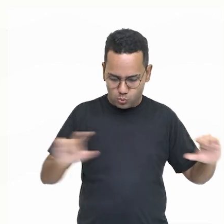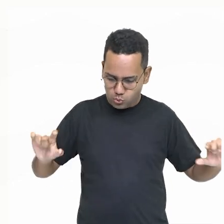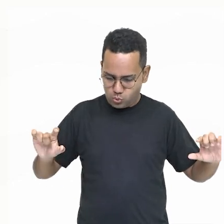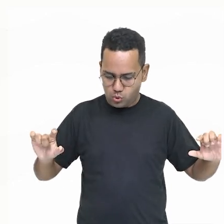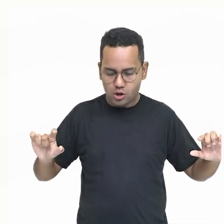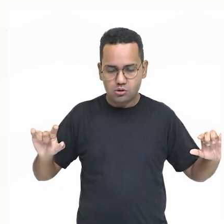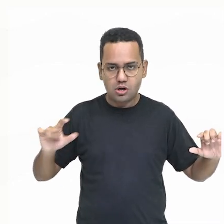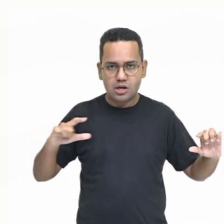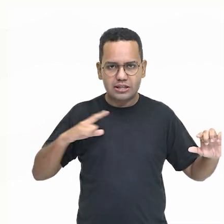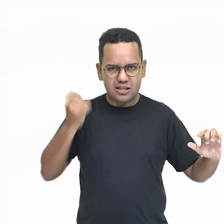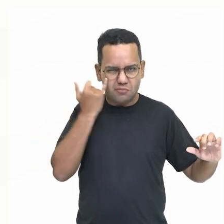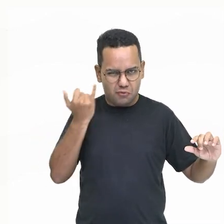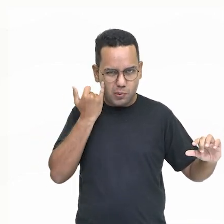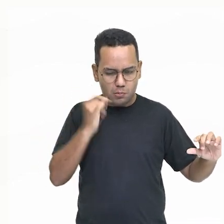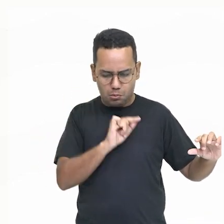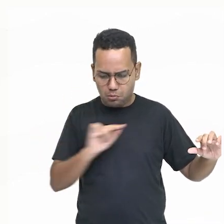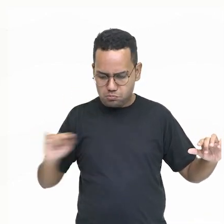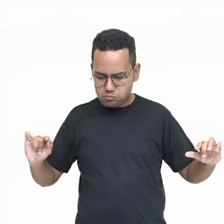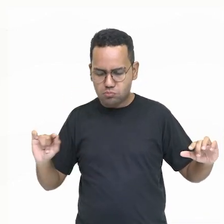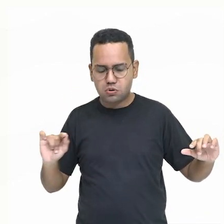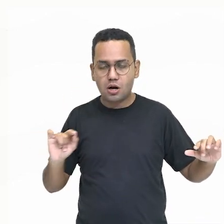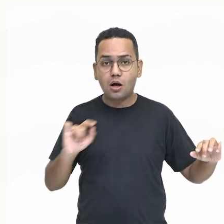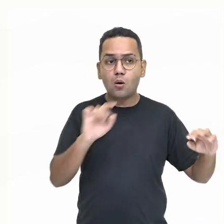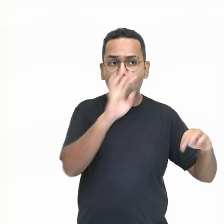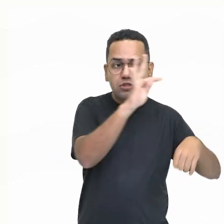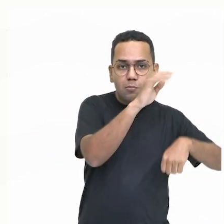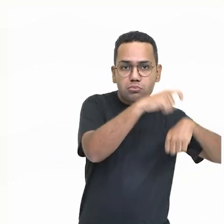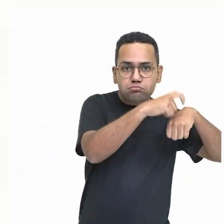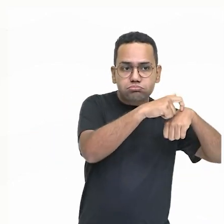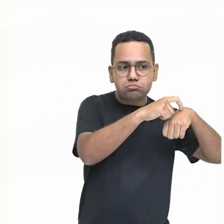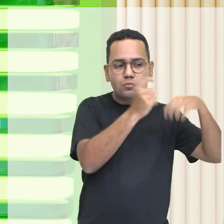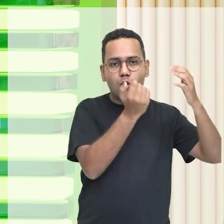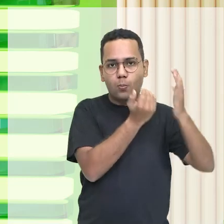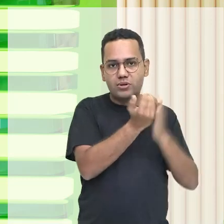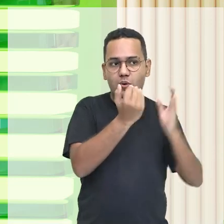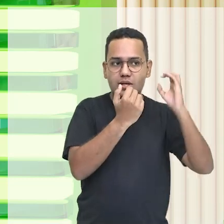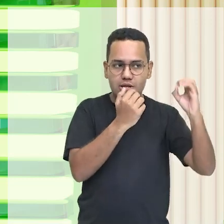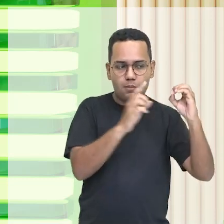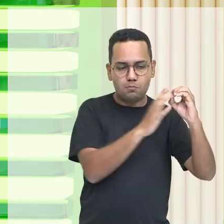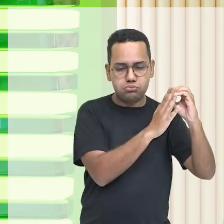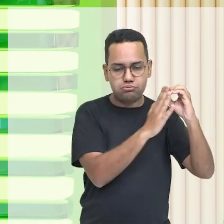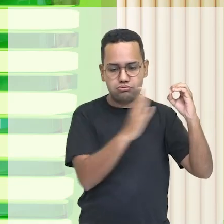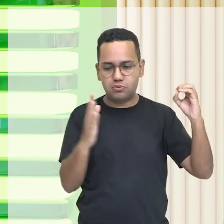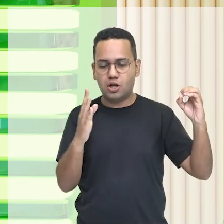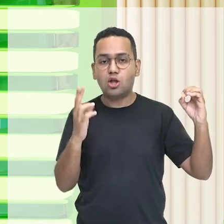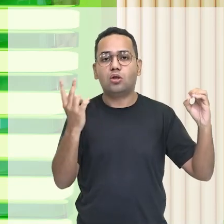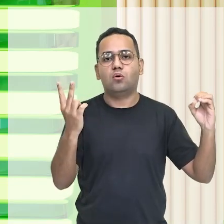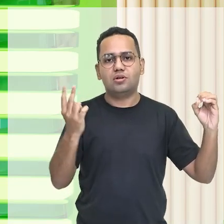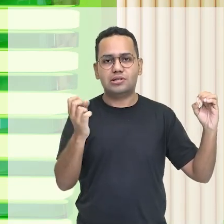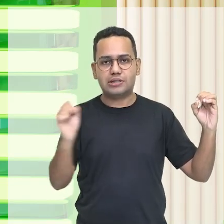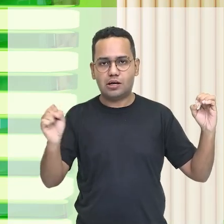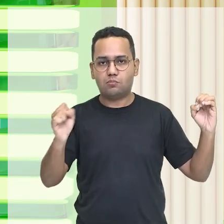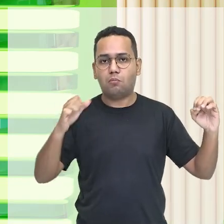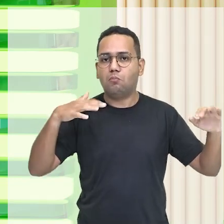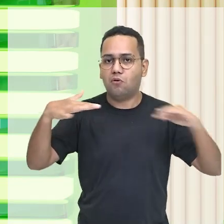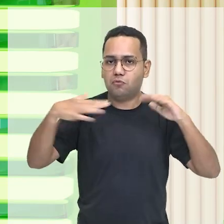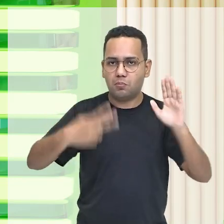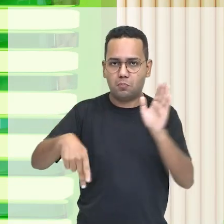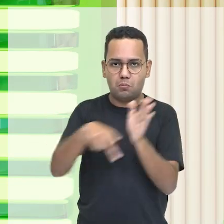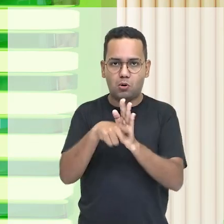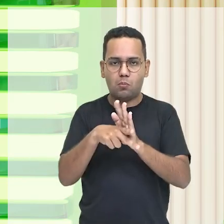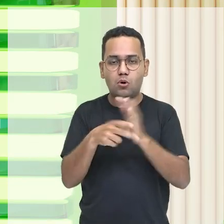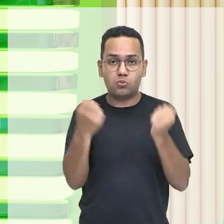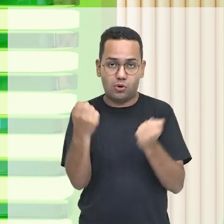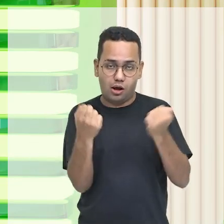chegar na posição 3 como estava lá no nosso esquema Então agora que a gente já definiu aí o que é